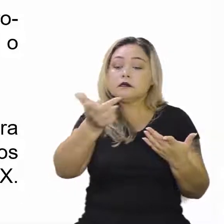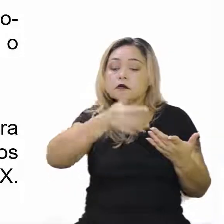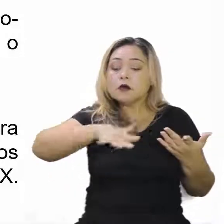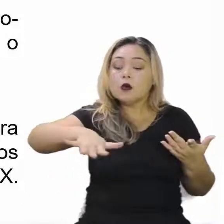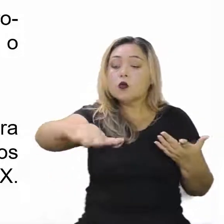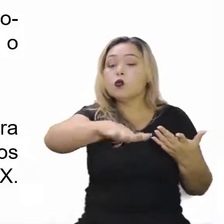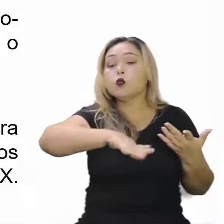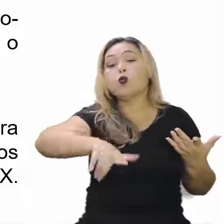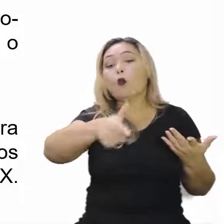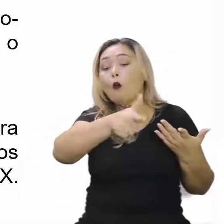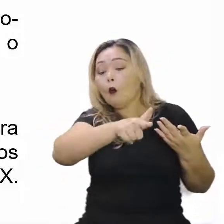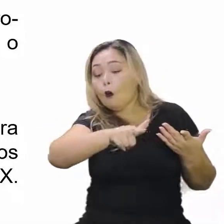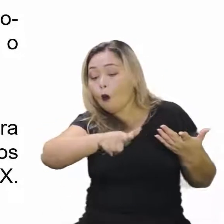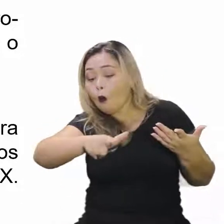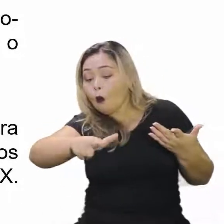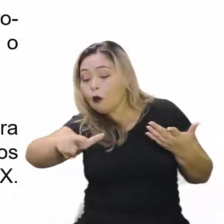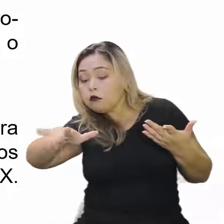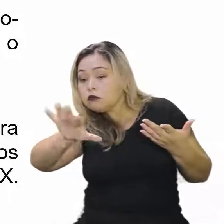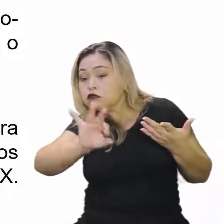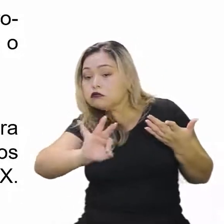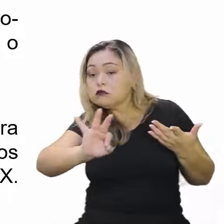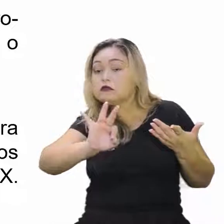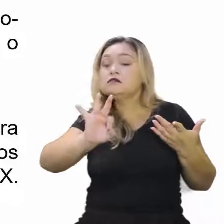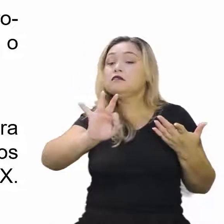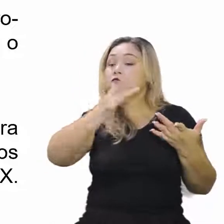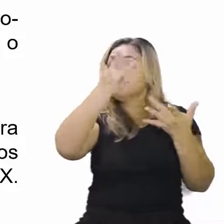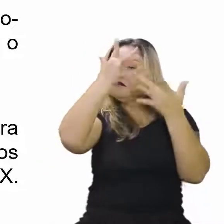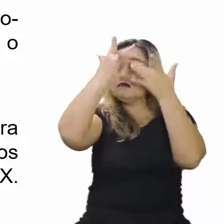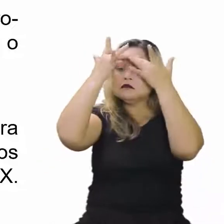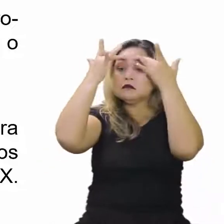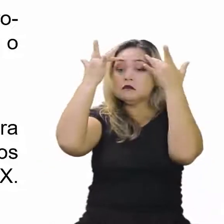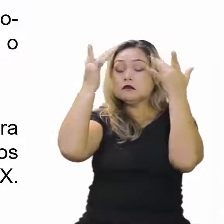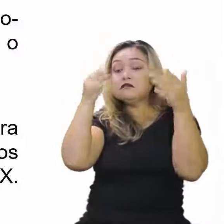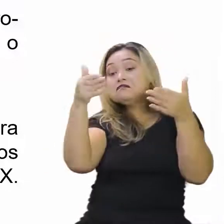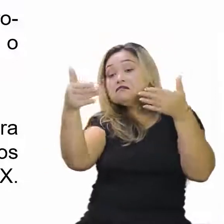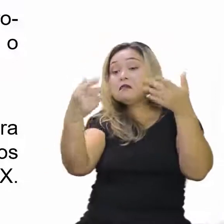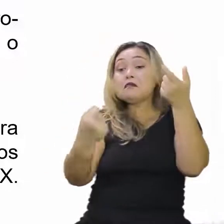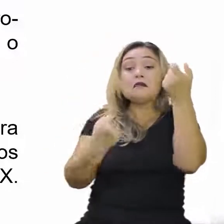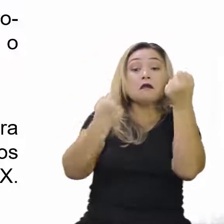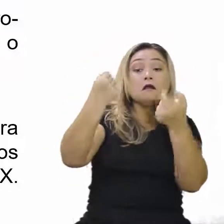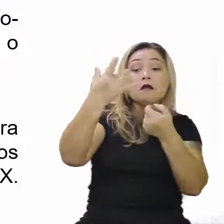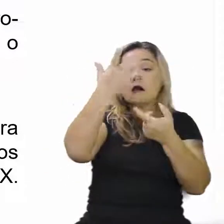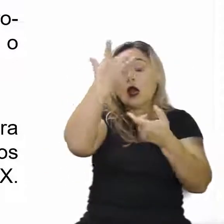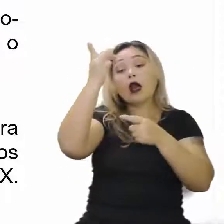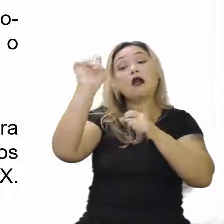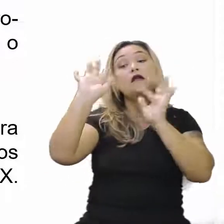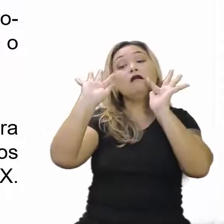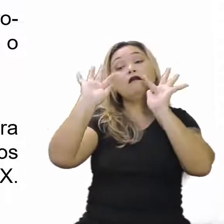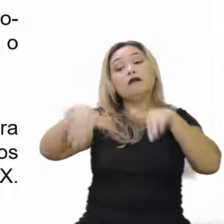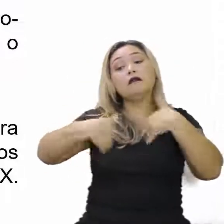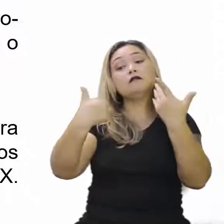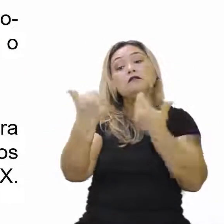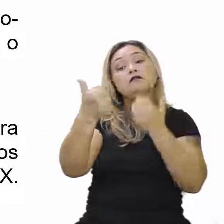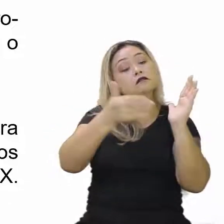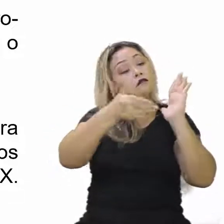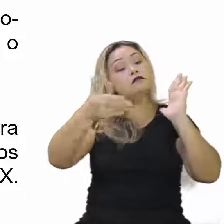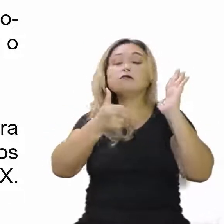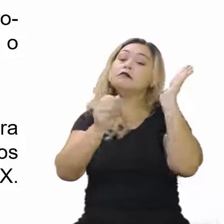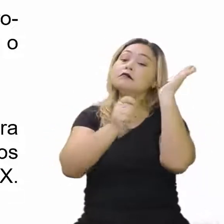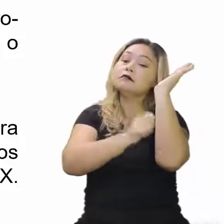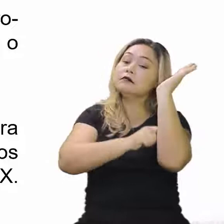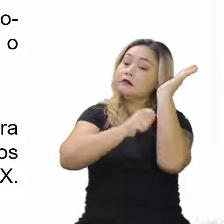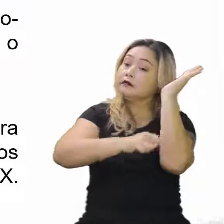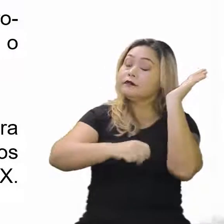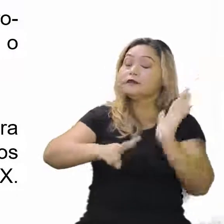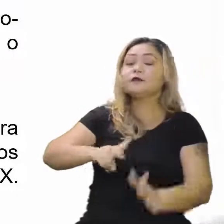vazio demográfico aqui, depois que ocorreu o fim do primeiro ciclo da borracha. Professor,